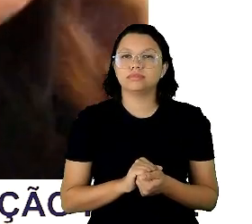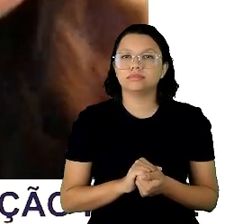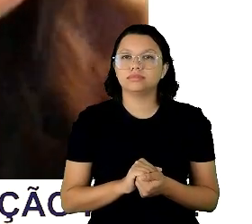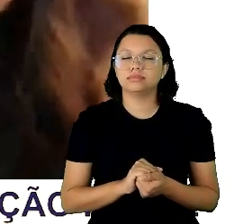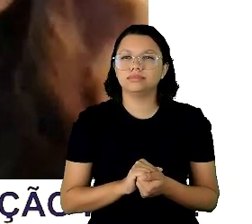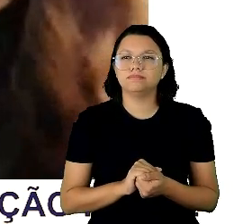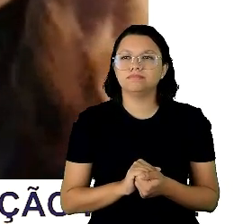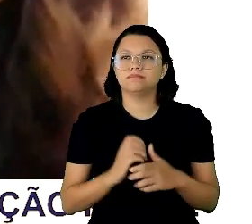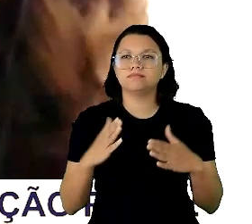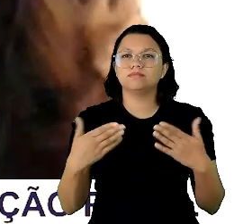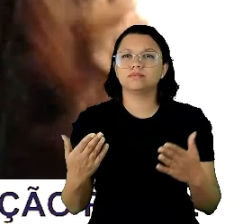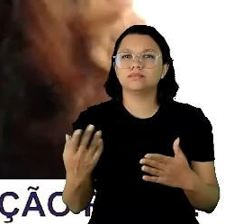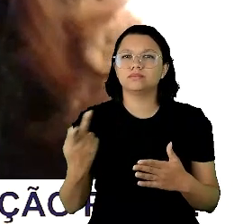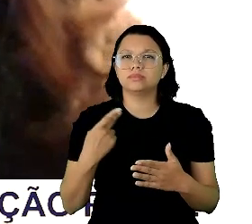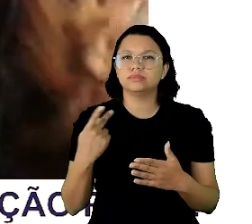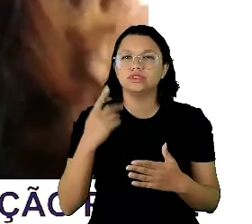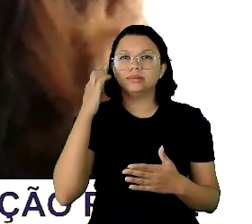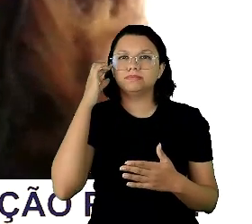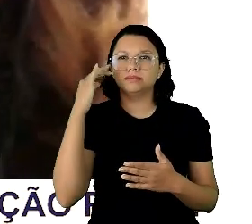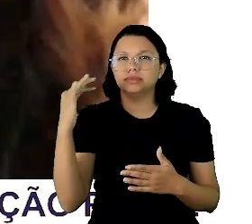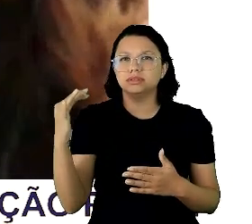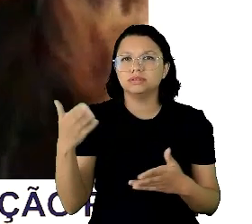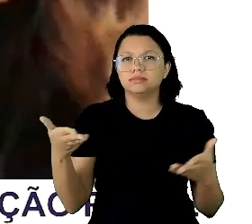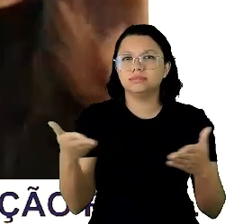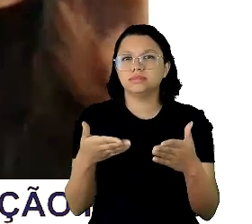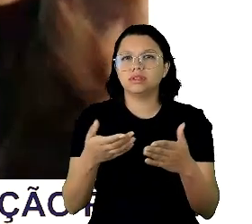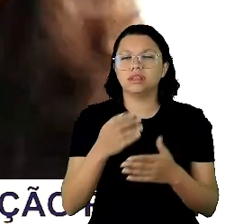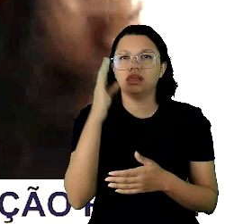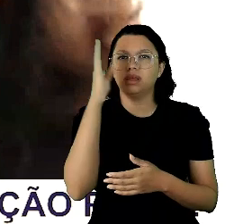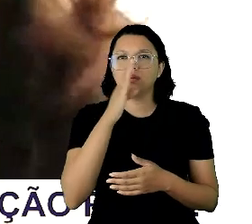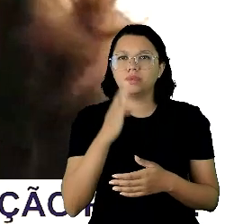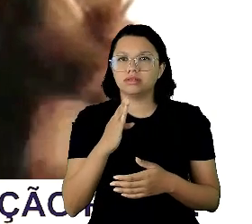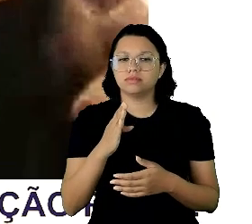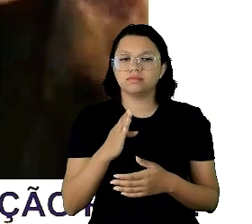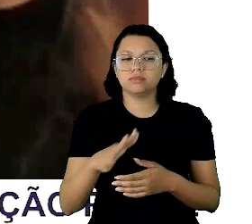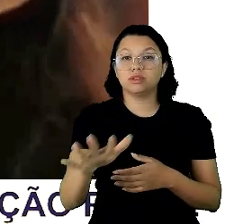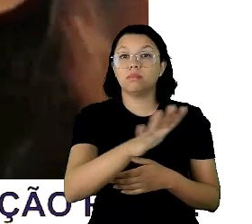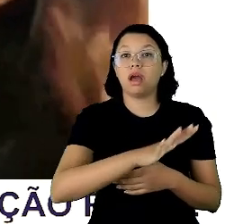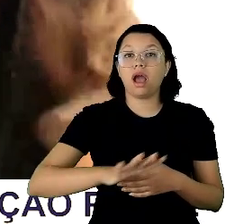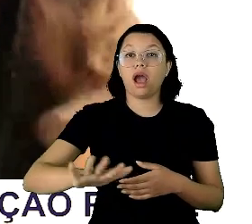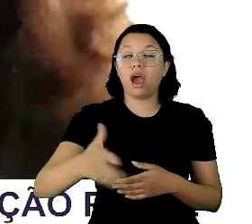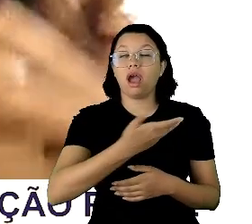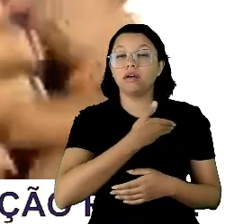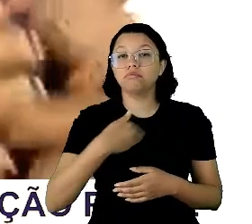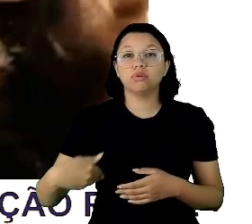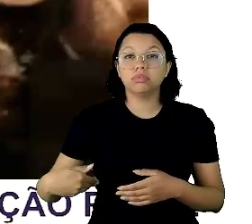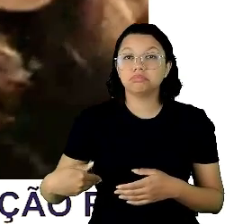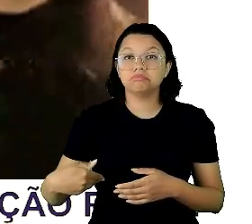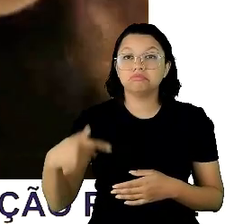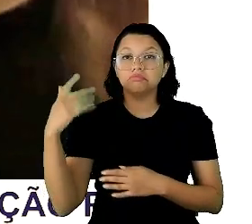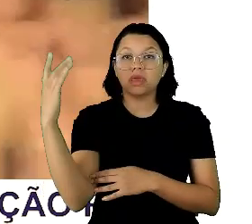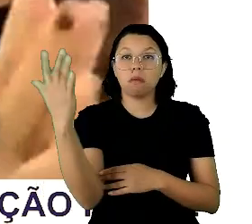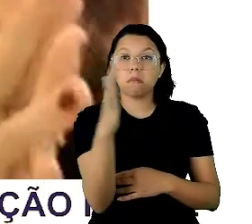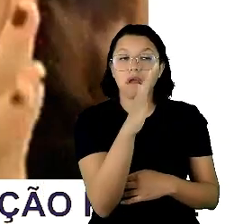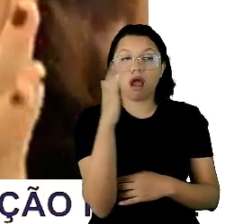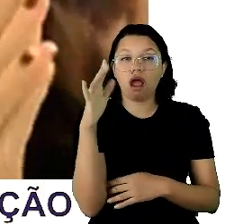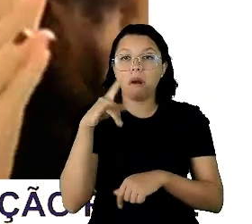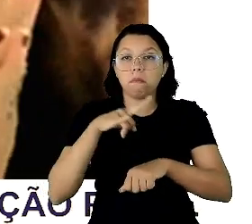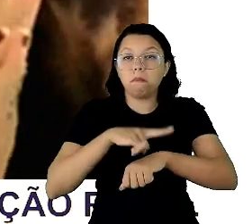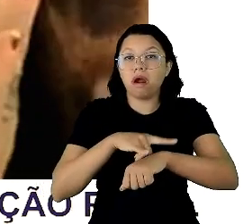Quando a gente pensa aqui no Brasil num espaço público, num parque, um banheiro